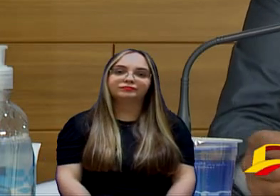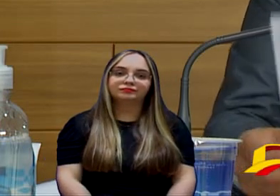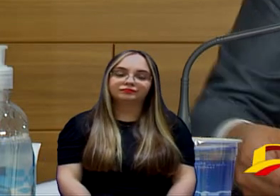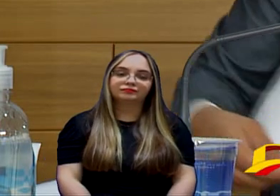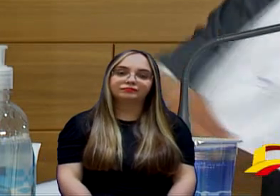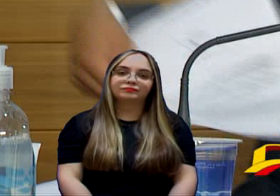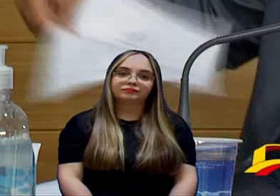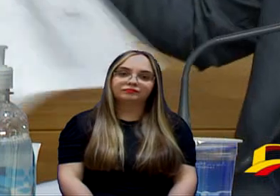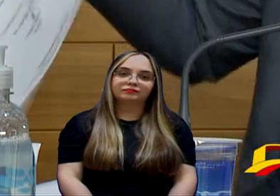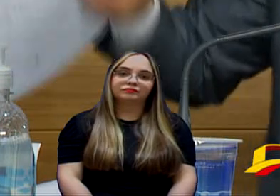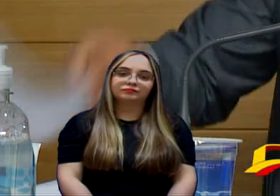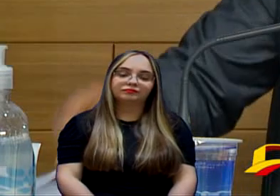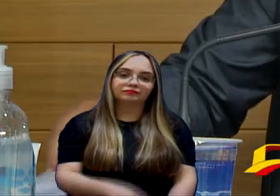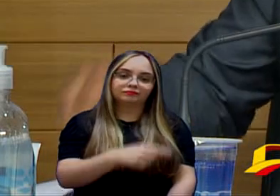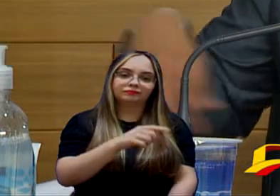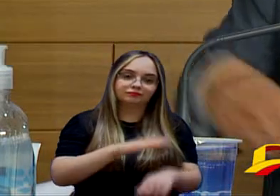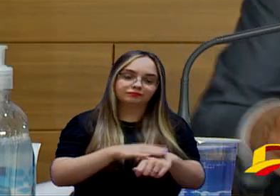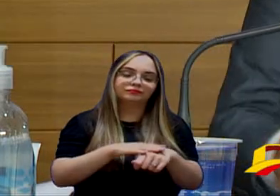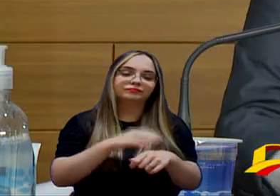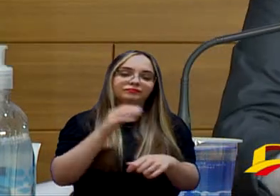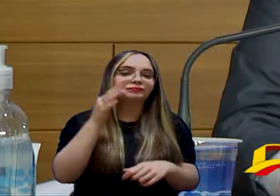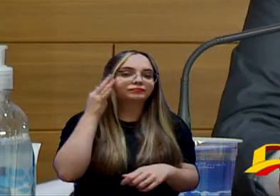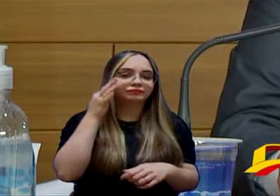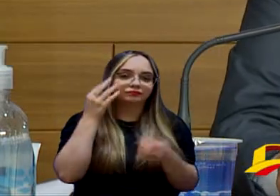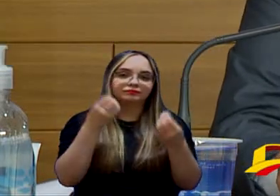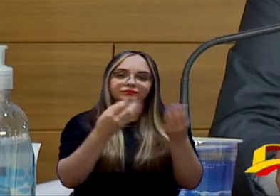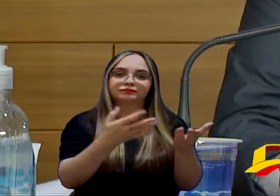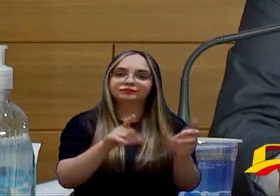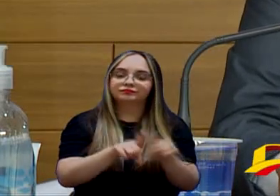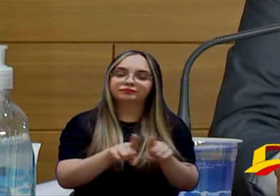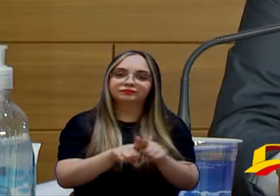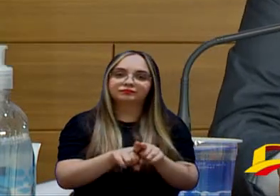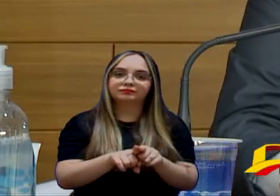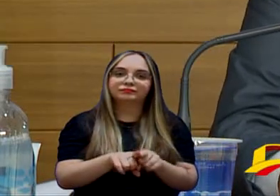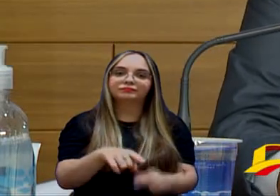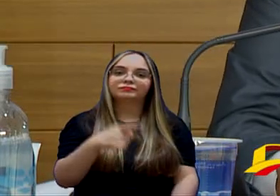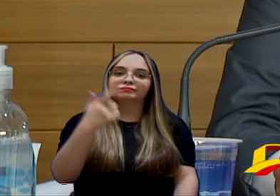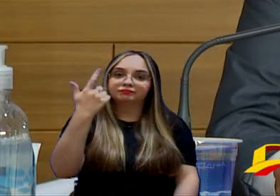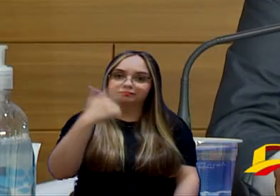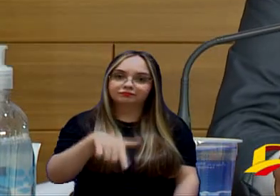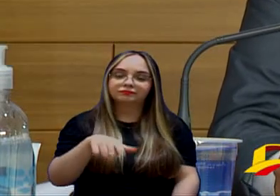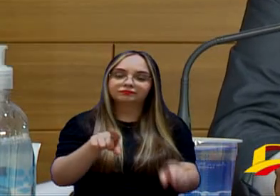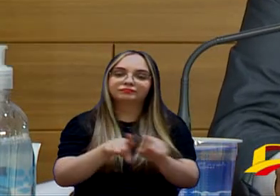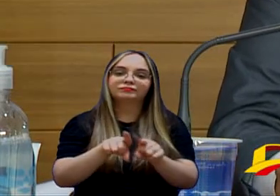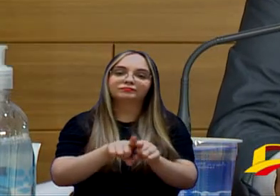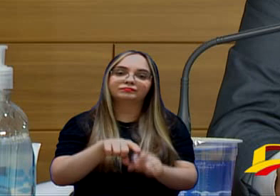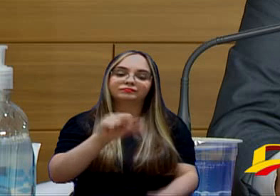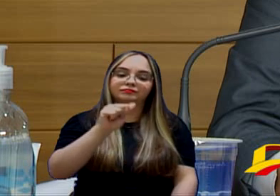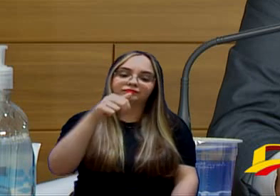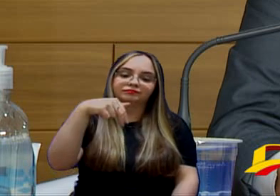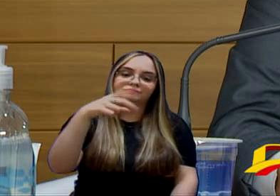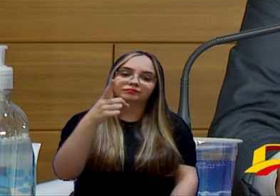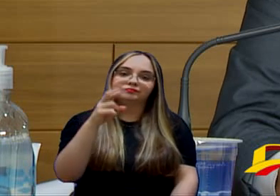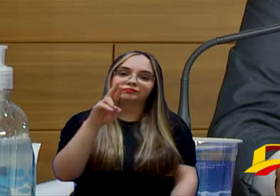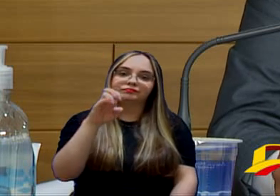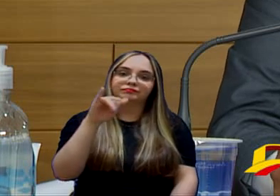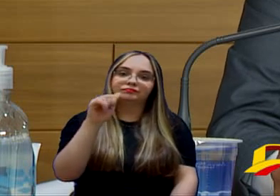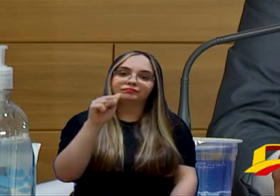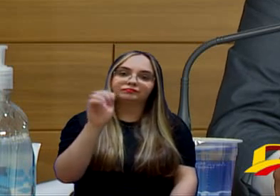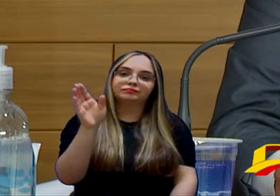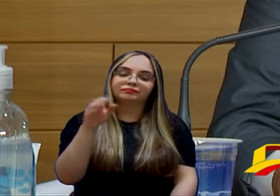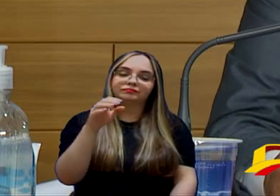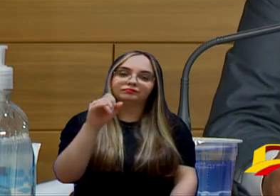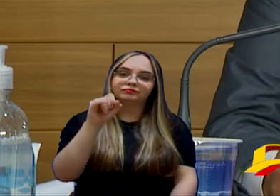do nono ano assinado pelo vereador Fausto Peres também voto de congratulações o senhor Andreia Silva e banhez